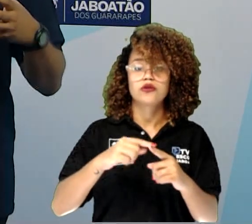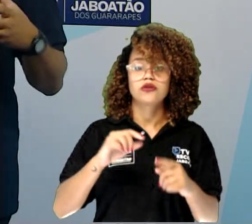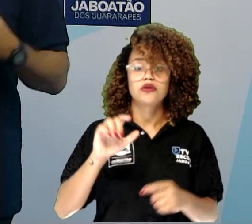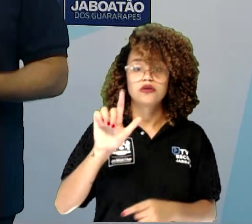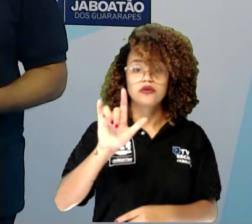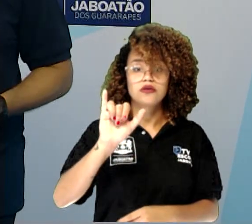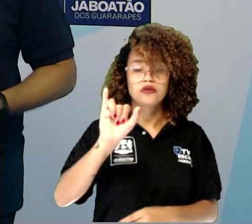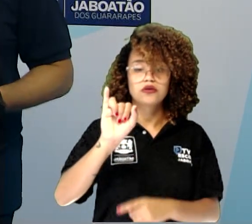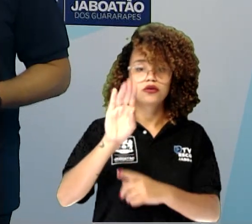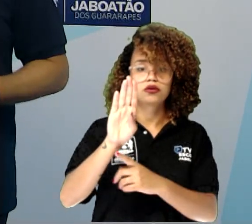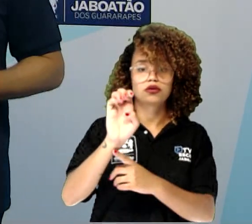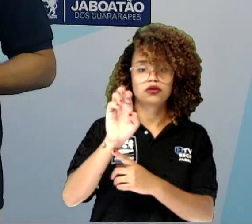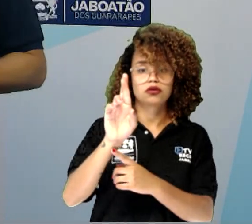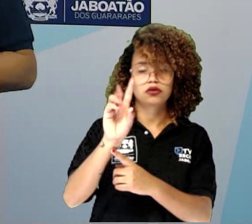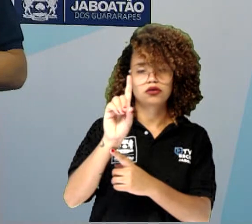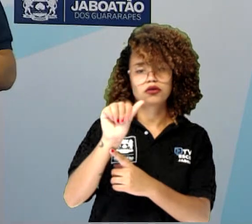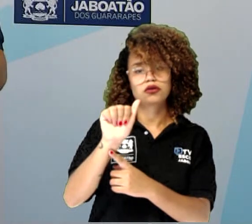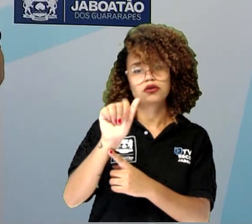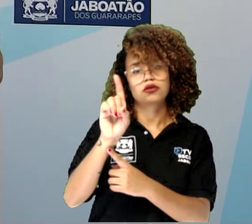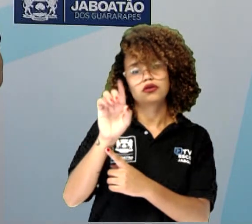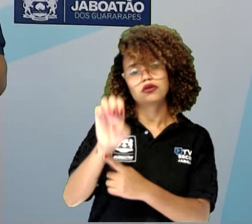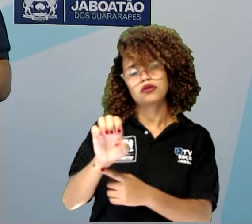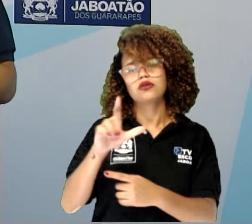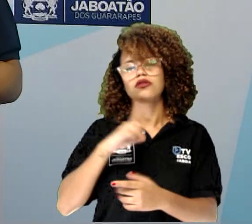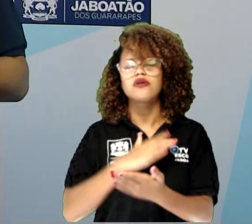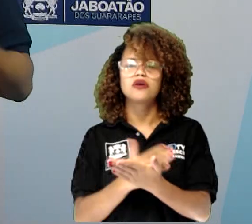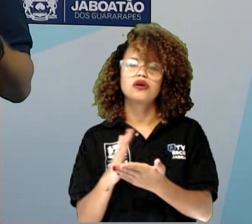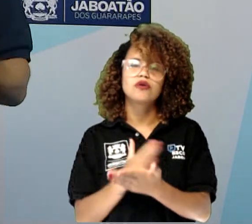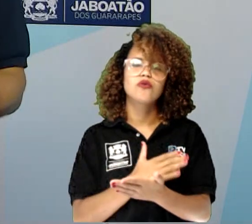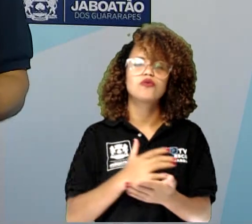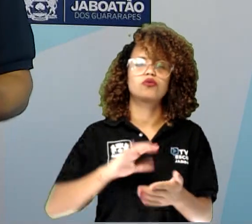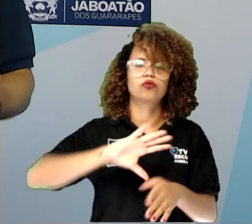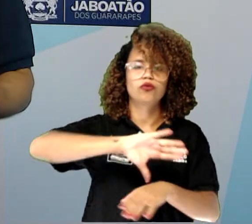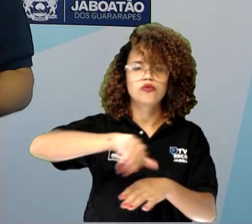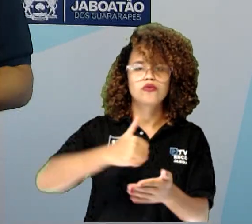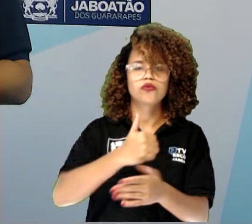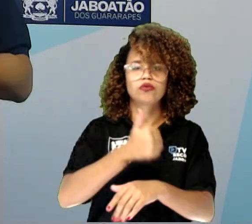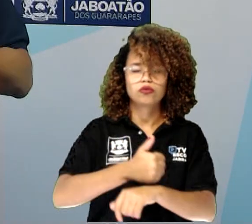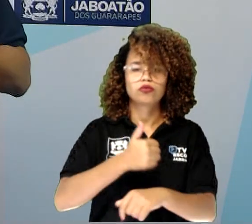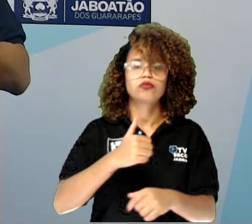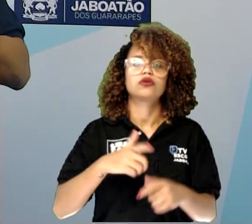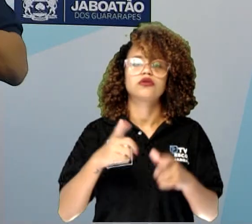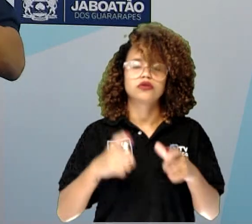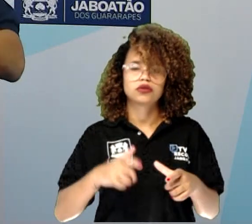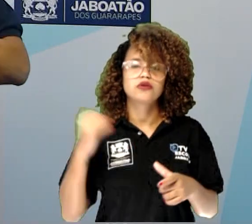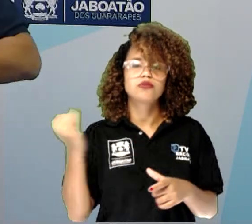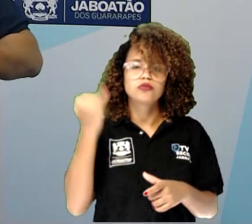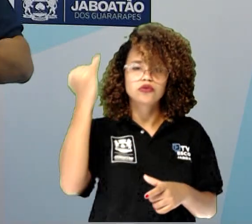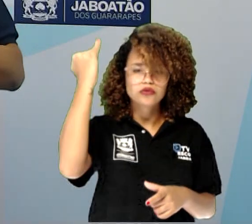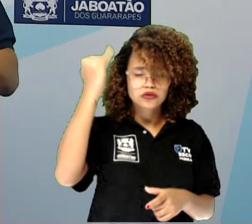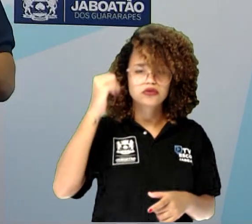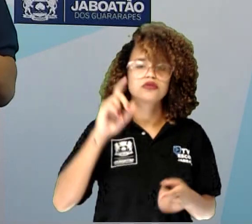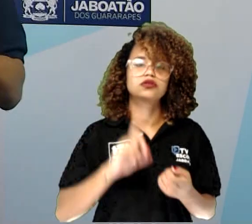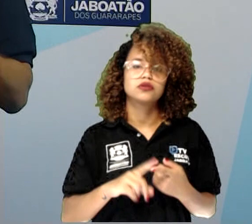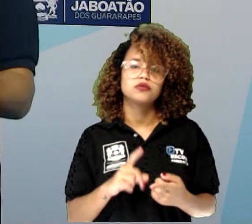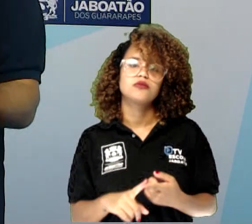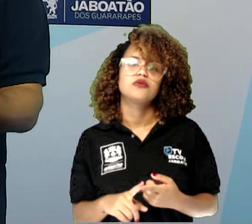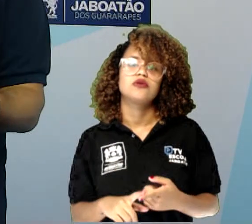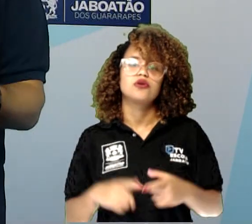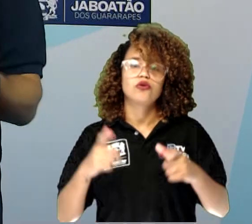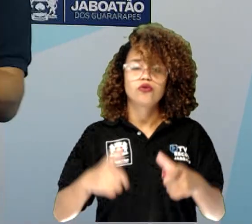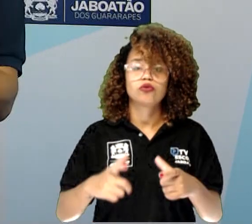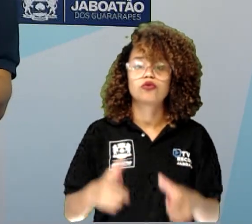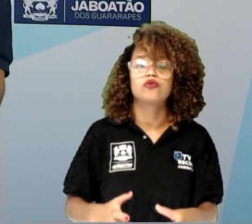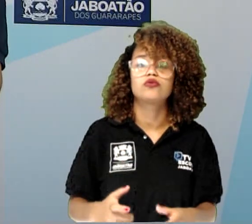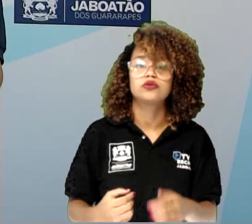comunidade japonesa. Nós temos alguns parques importantes, como o Parque do Carmo, onde nós temos grandes bosques de